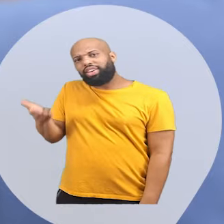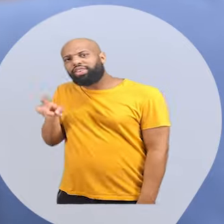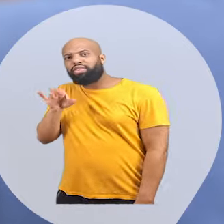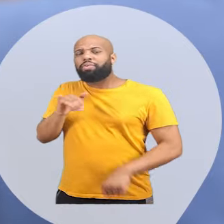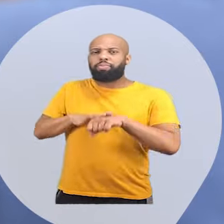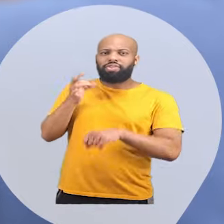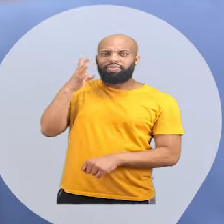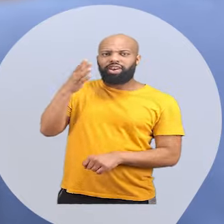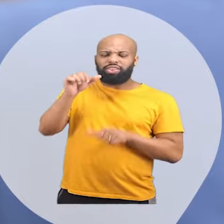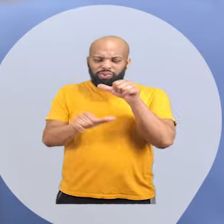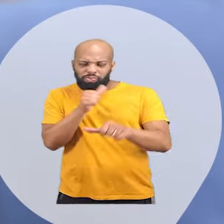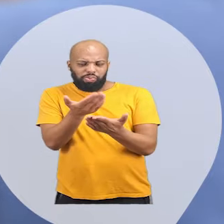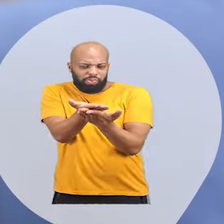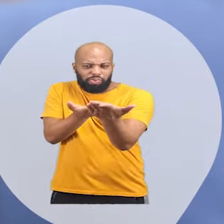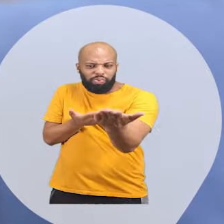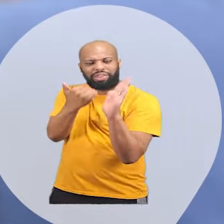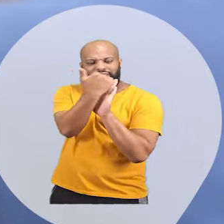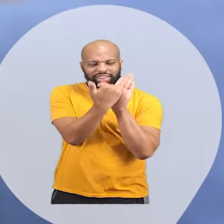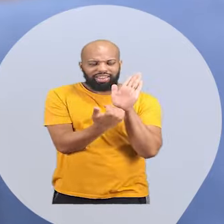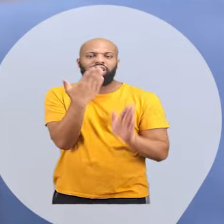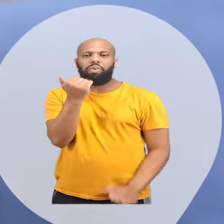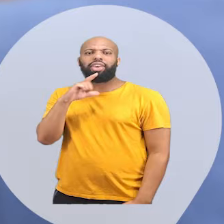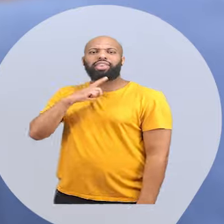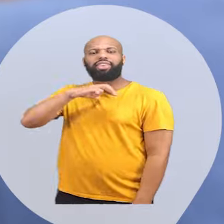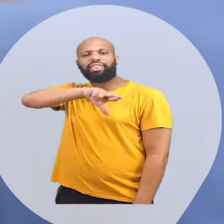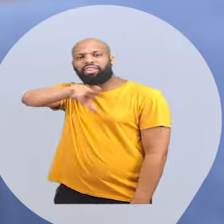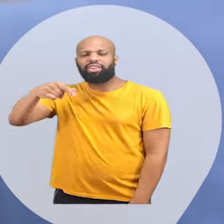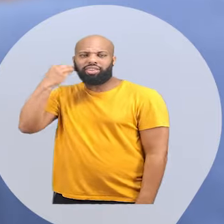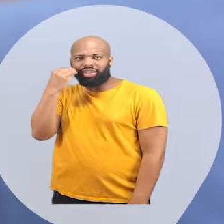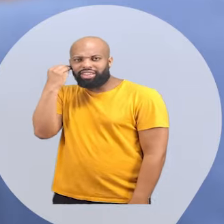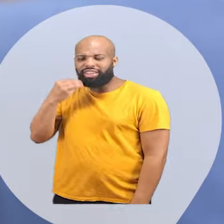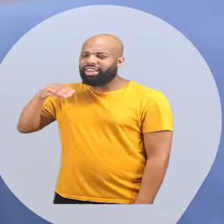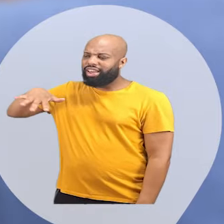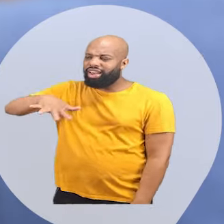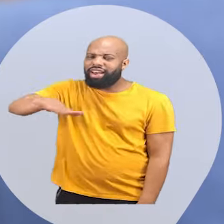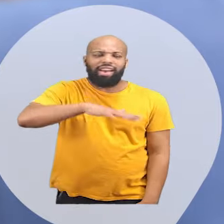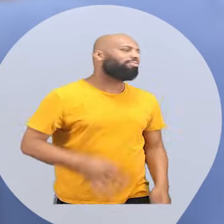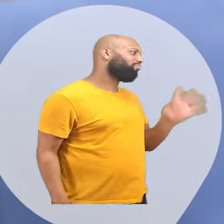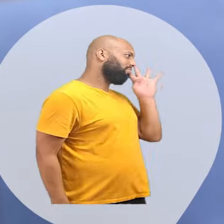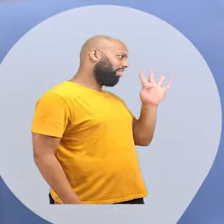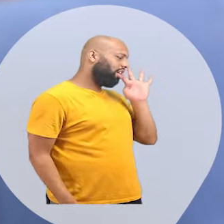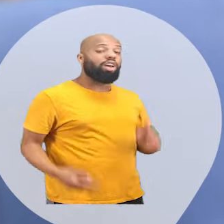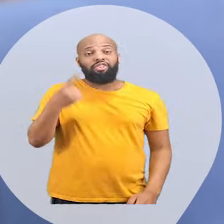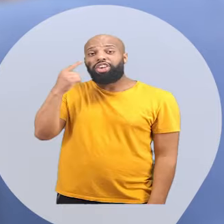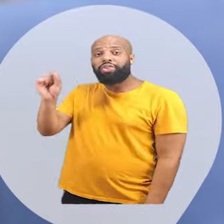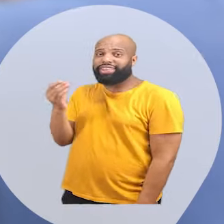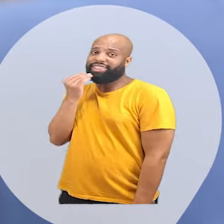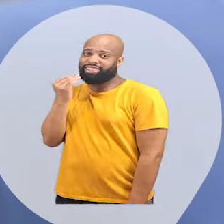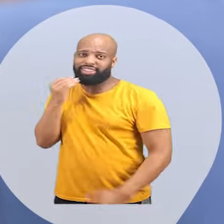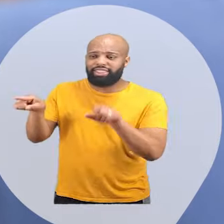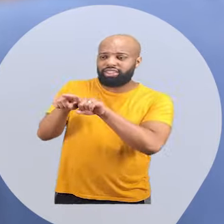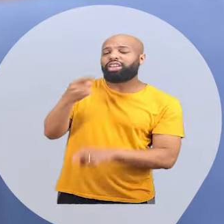já Vai facilitar Troca esse cardápio Então como a gente tem muita experiência em todas as áreas a gente vê bastante